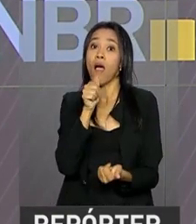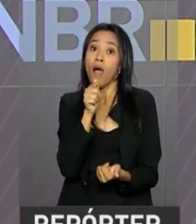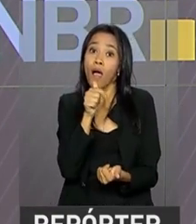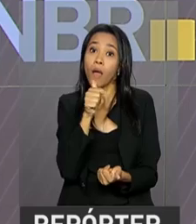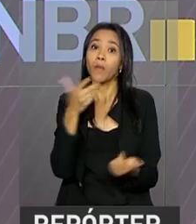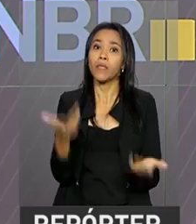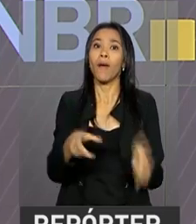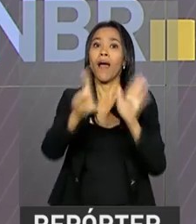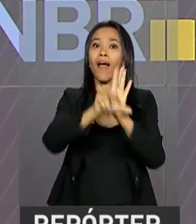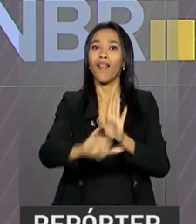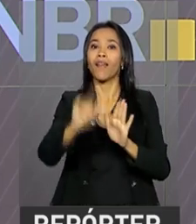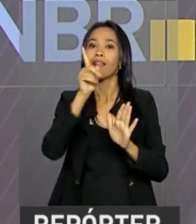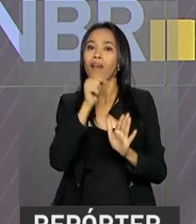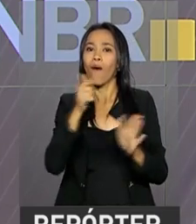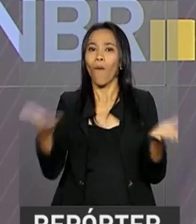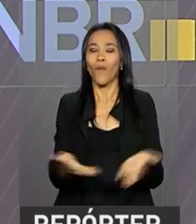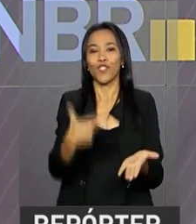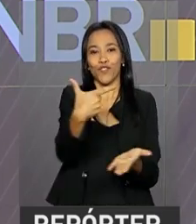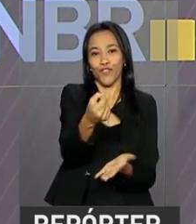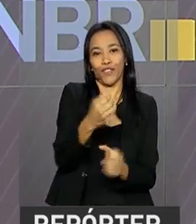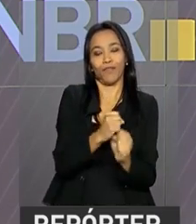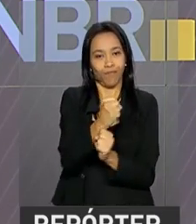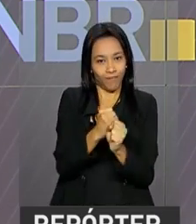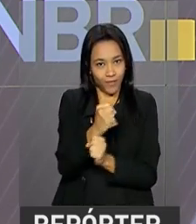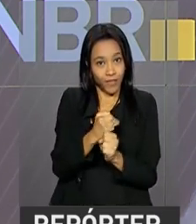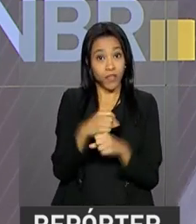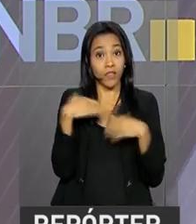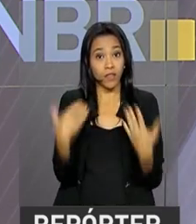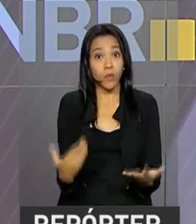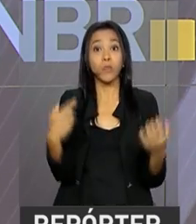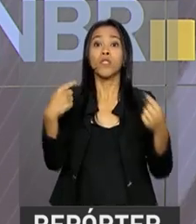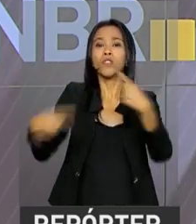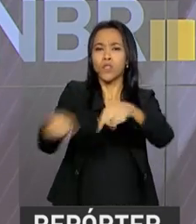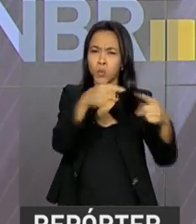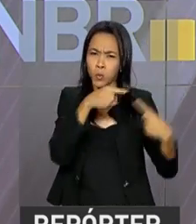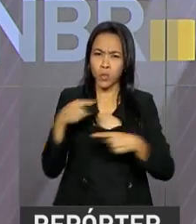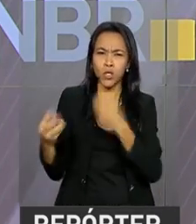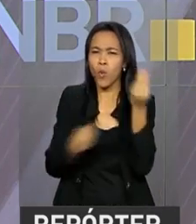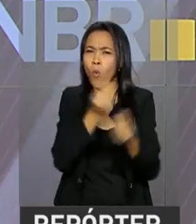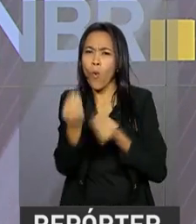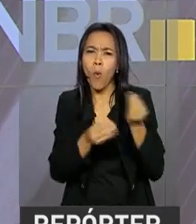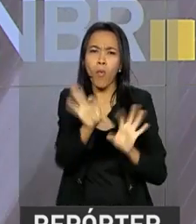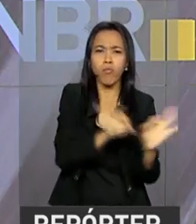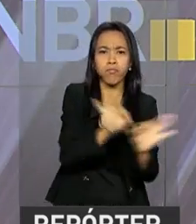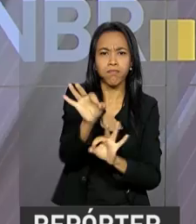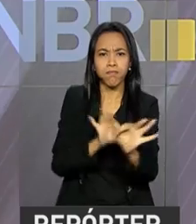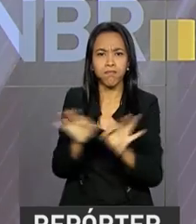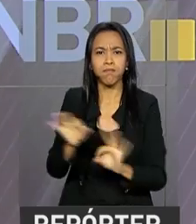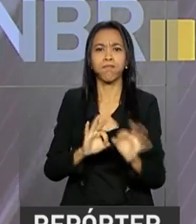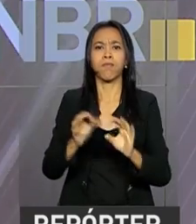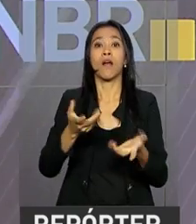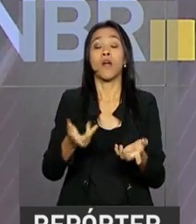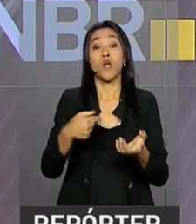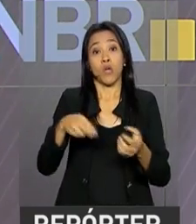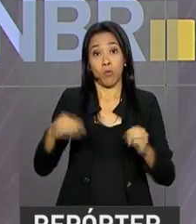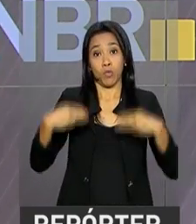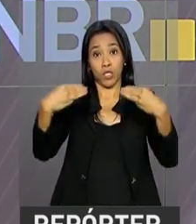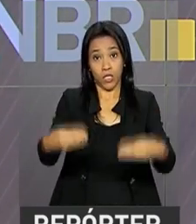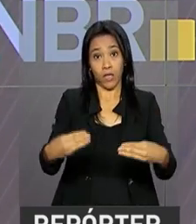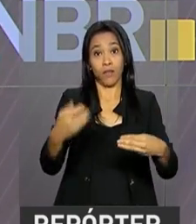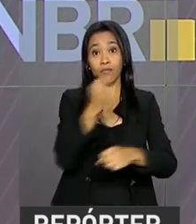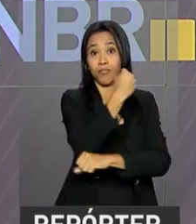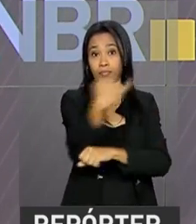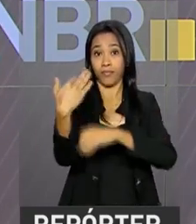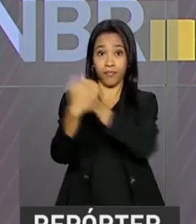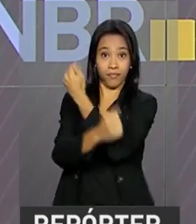Águas no Brasil completa 20 anos para discutir a gestão dos recursos hídricos o Ministério do meio ambiente promove um